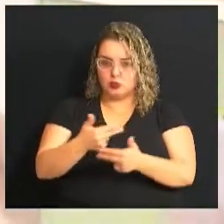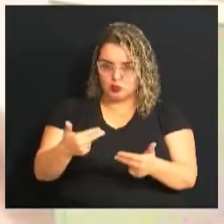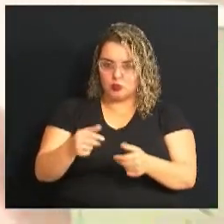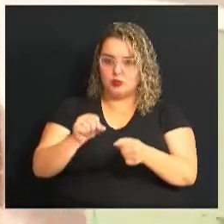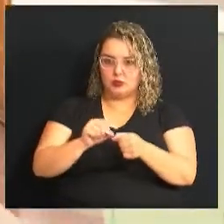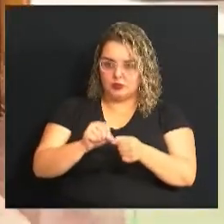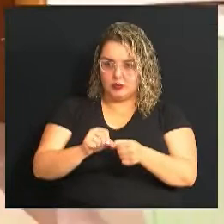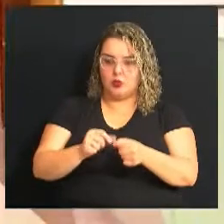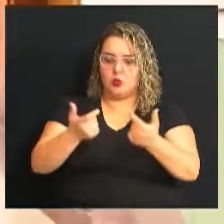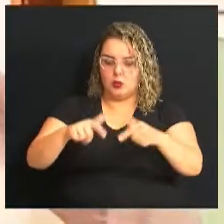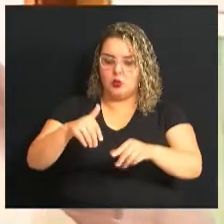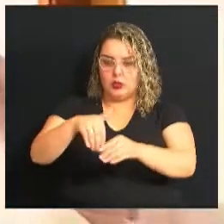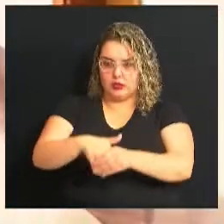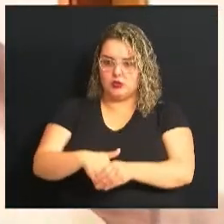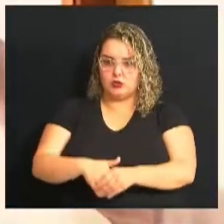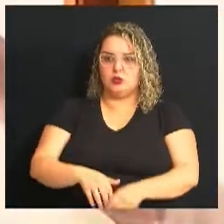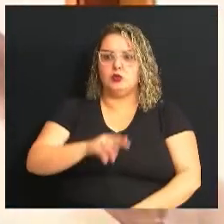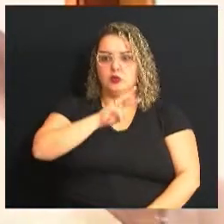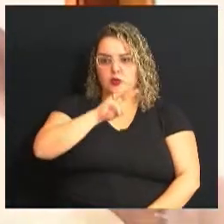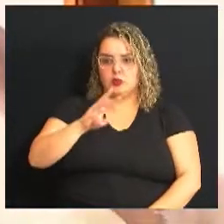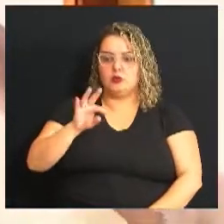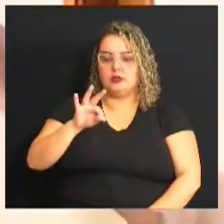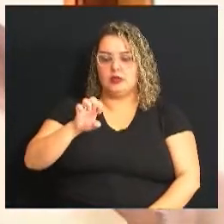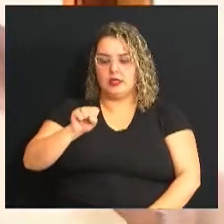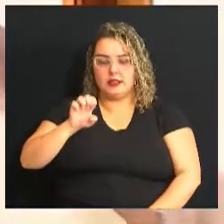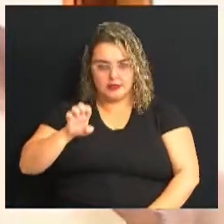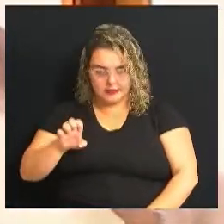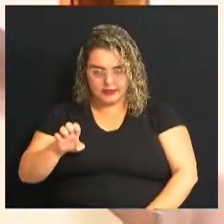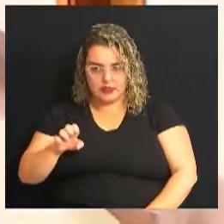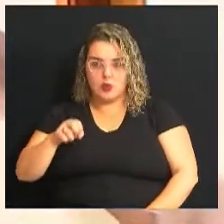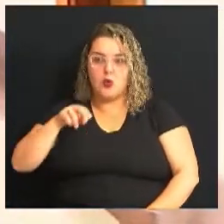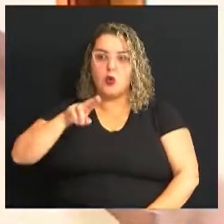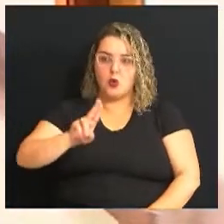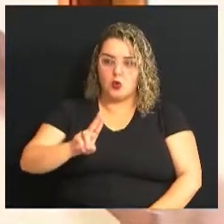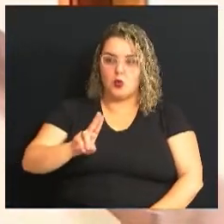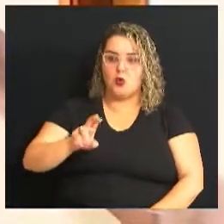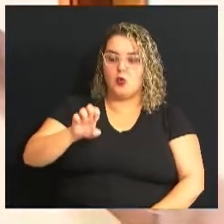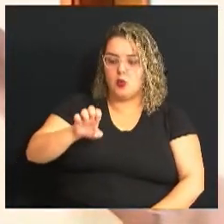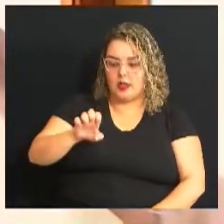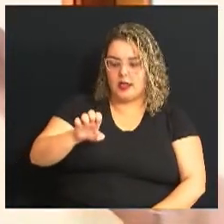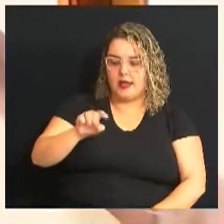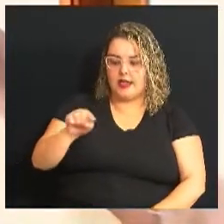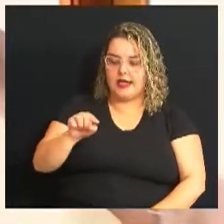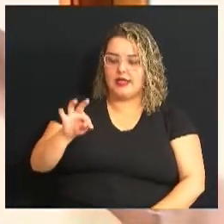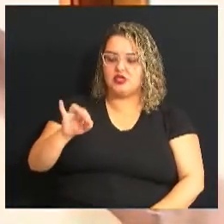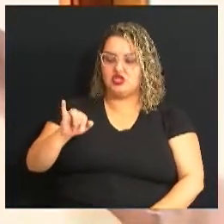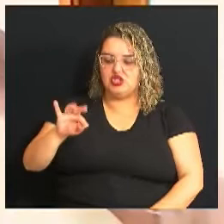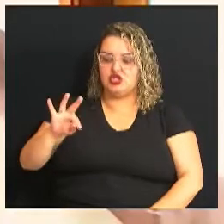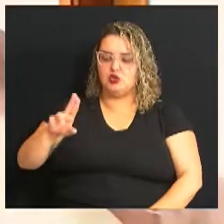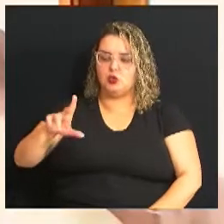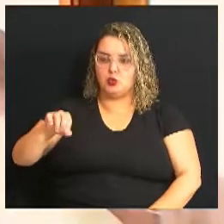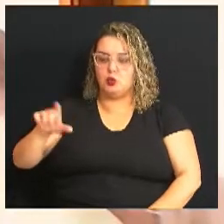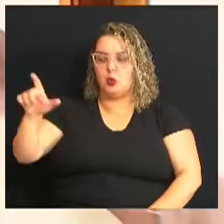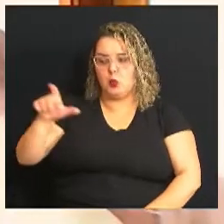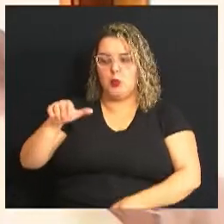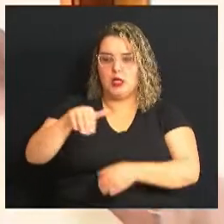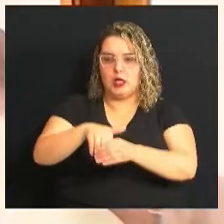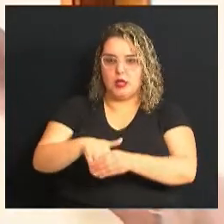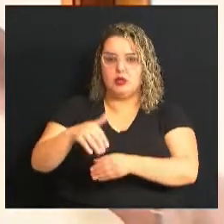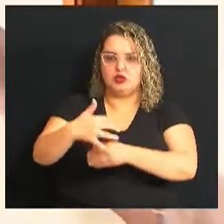local de votação. O site do TSE ou o e-título, que pode ser baixado até o sábado antes da